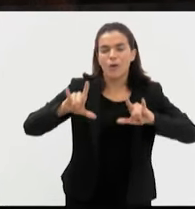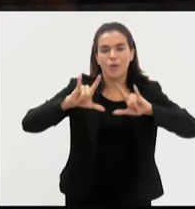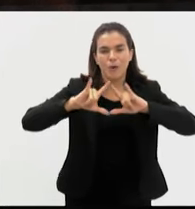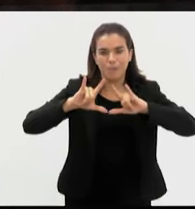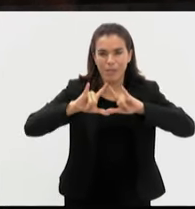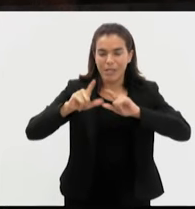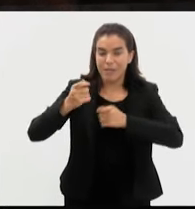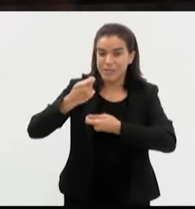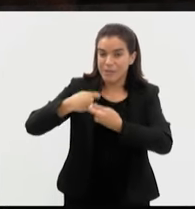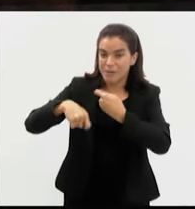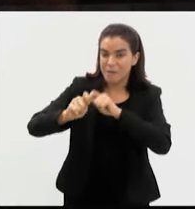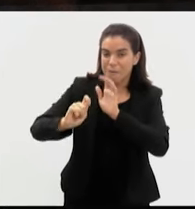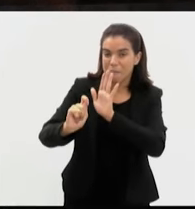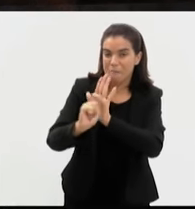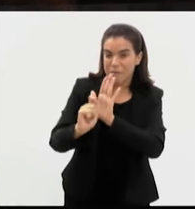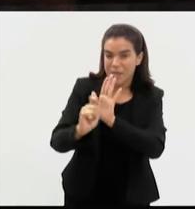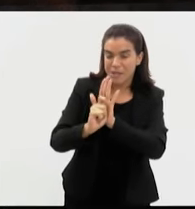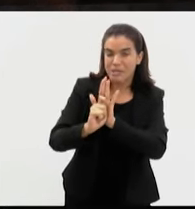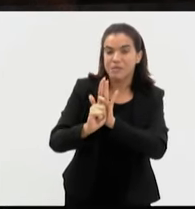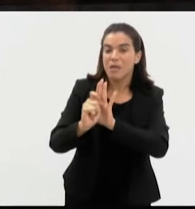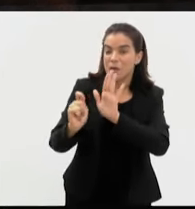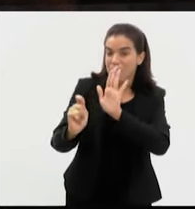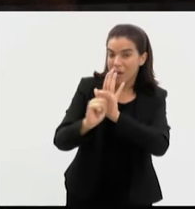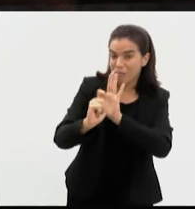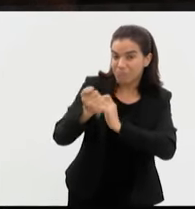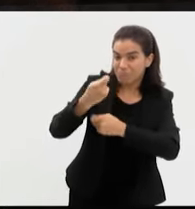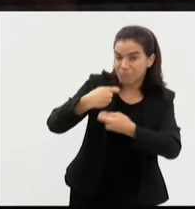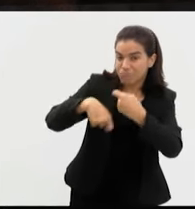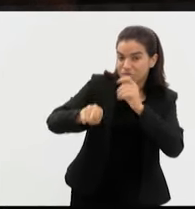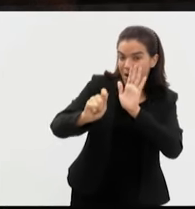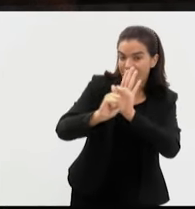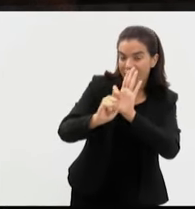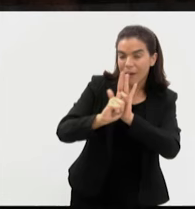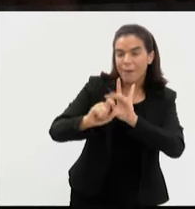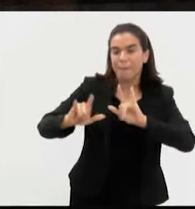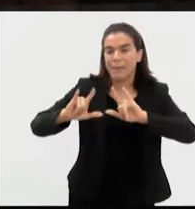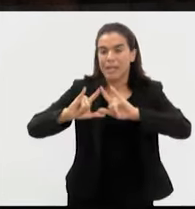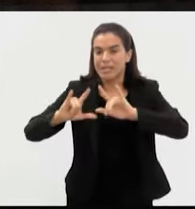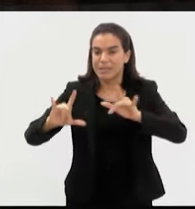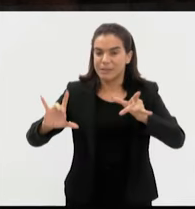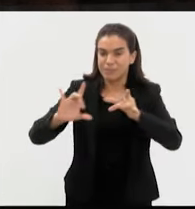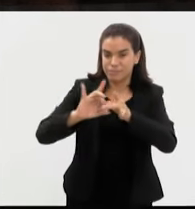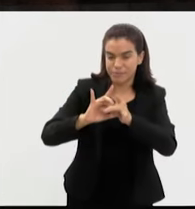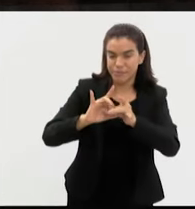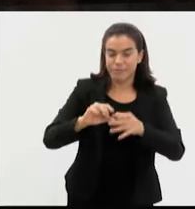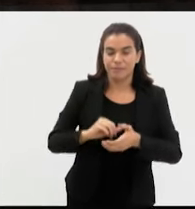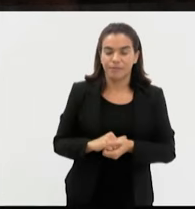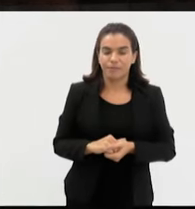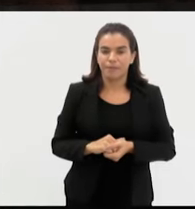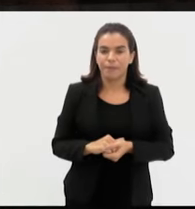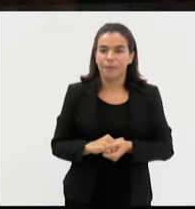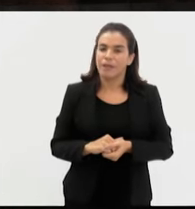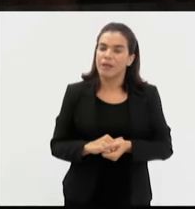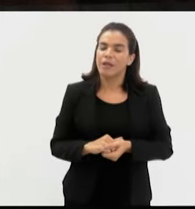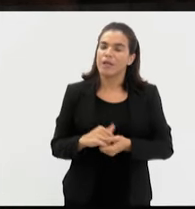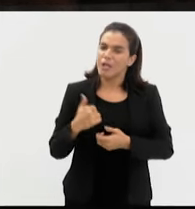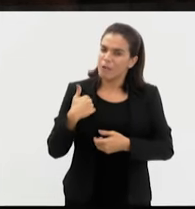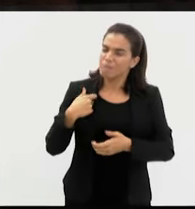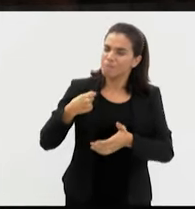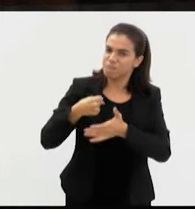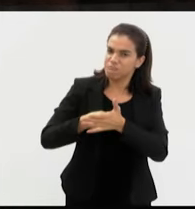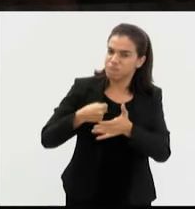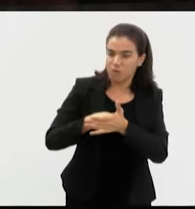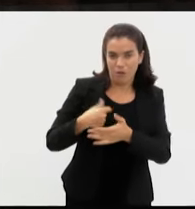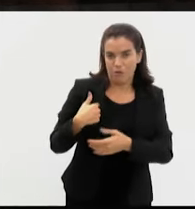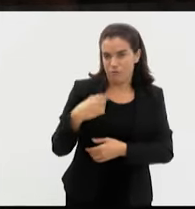tráfico e com n com a naril meu mandato tem sido pautado nessa questão e eu não vou